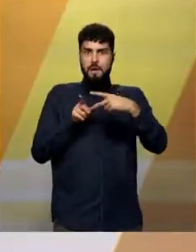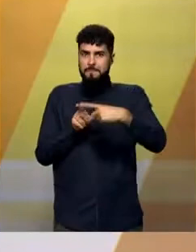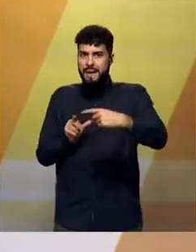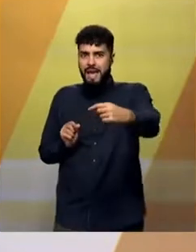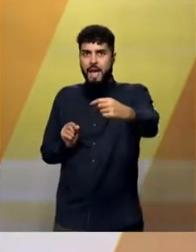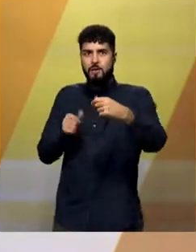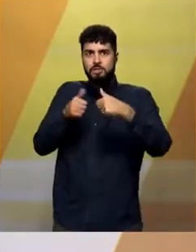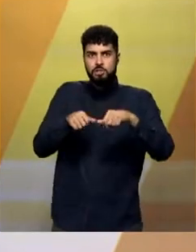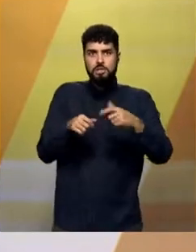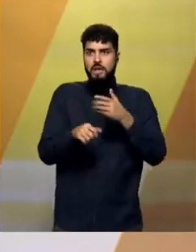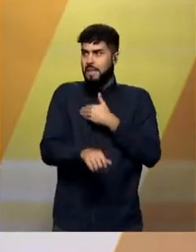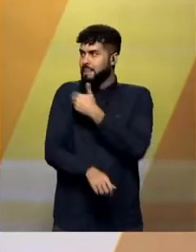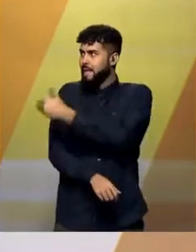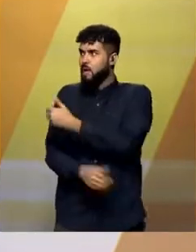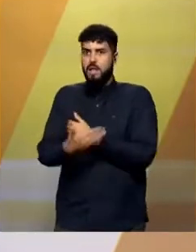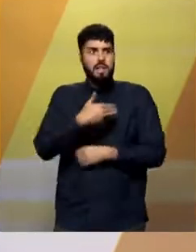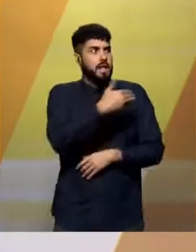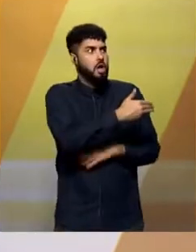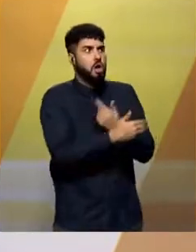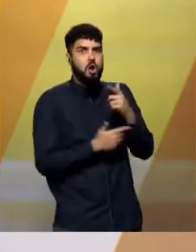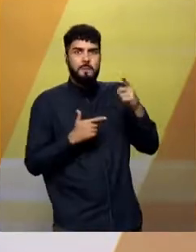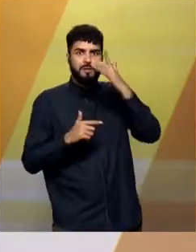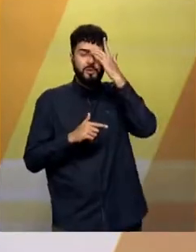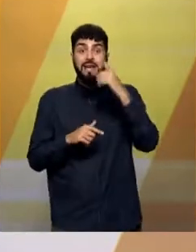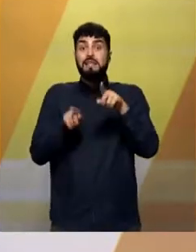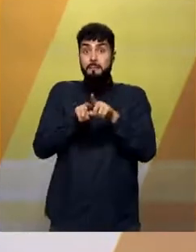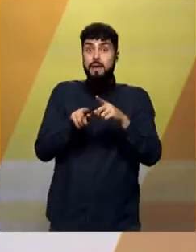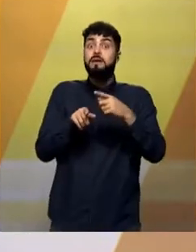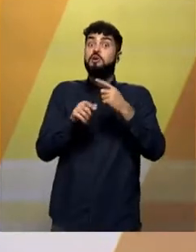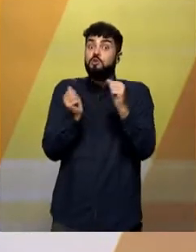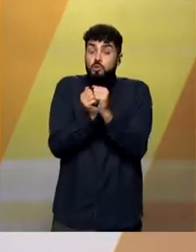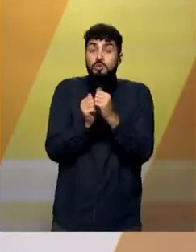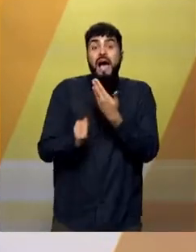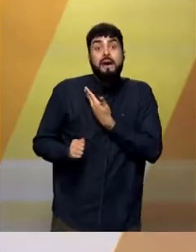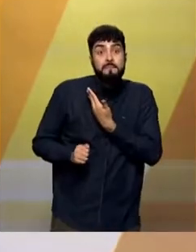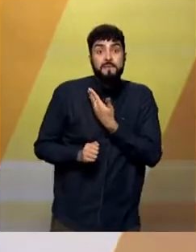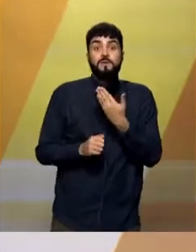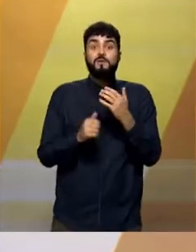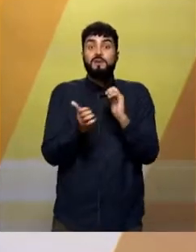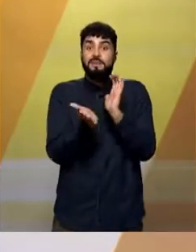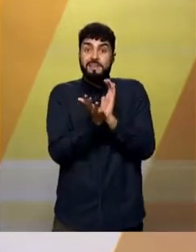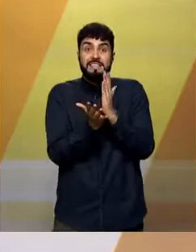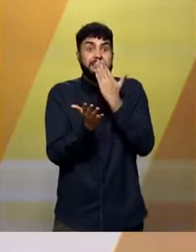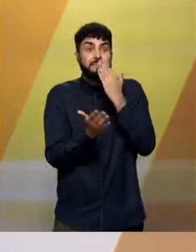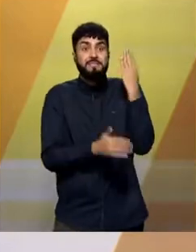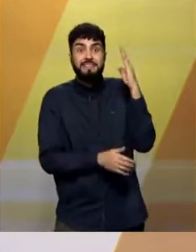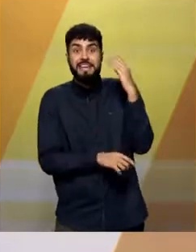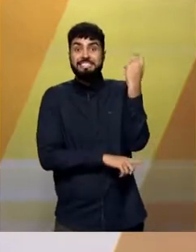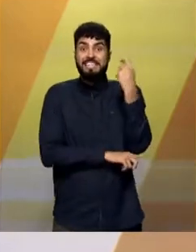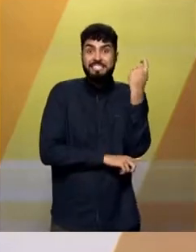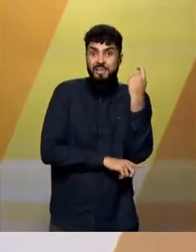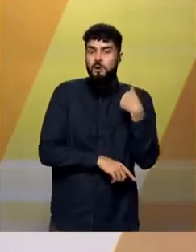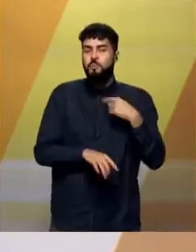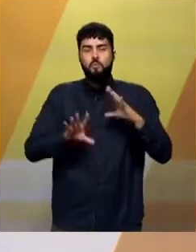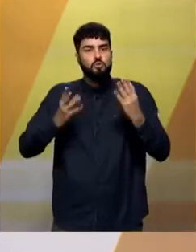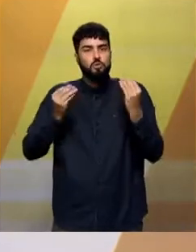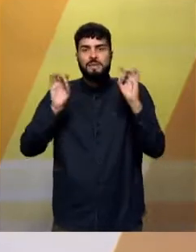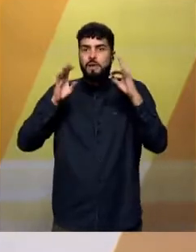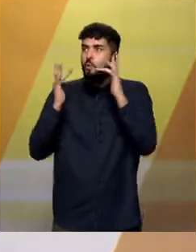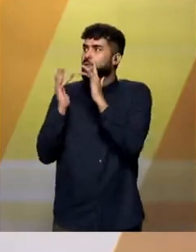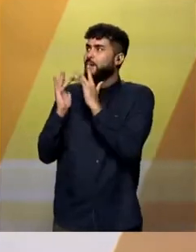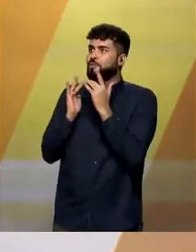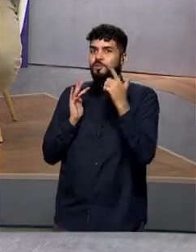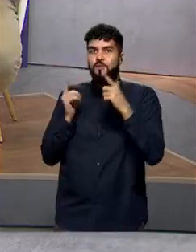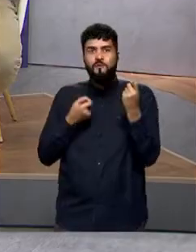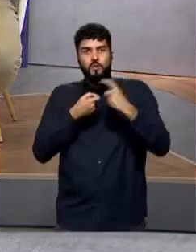barco até mesmo com outras pessoas né acústico meus colegas de clube de seleção foi muito especial tá de volta aí as